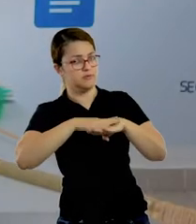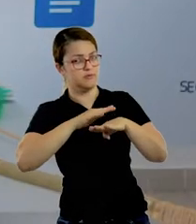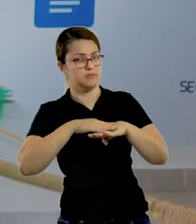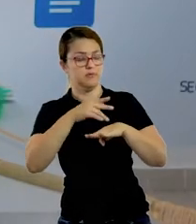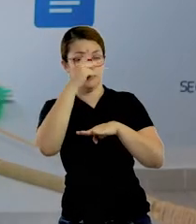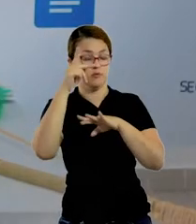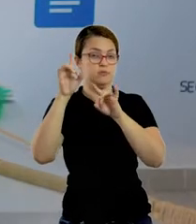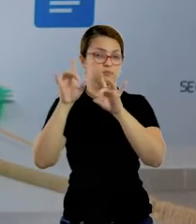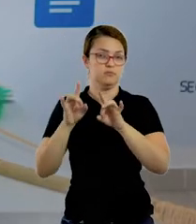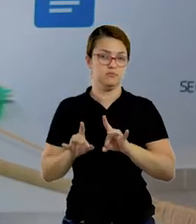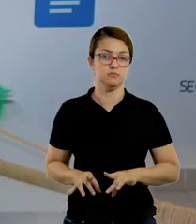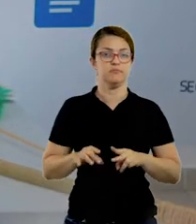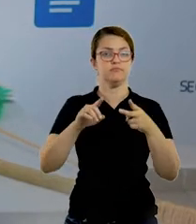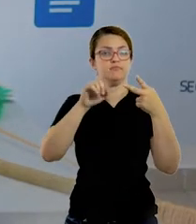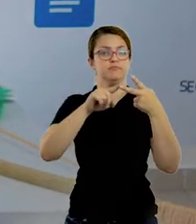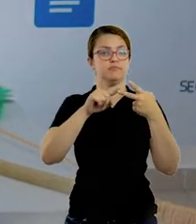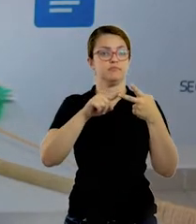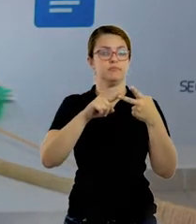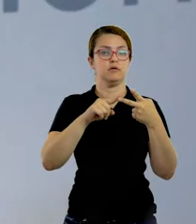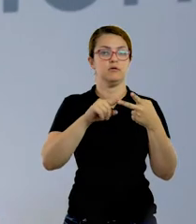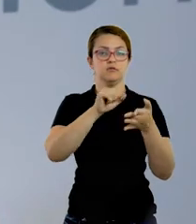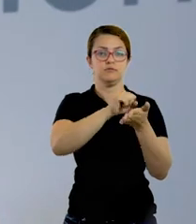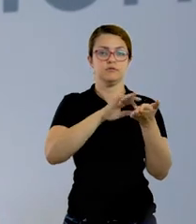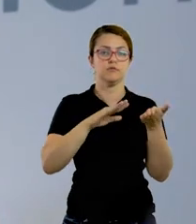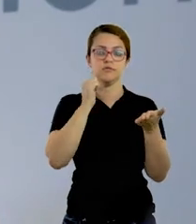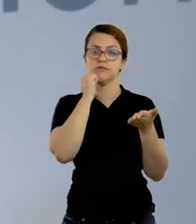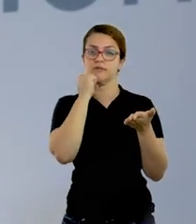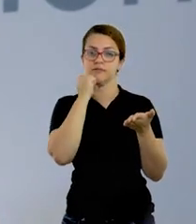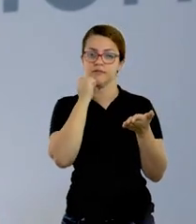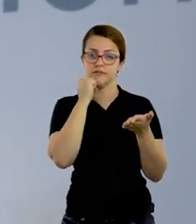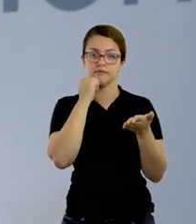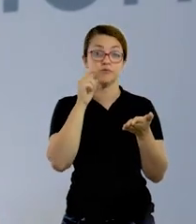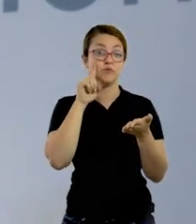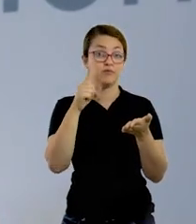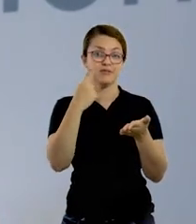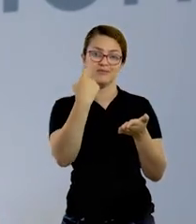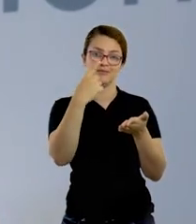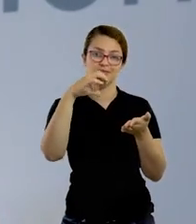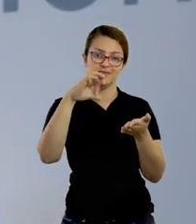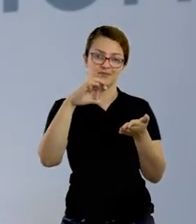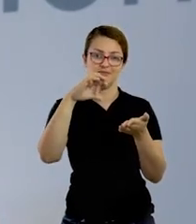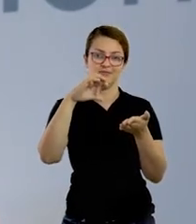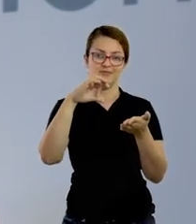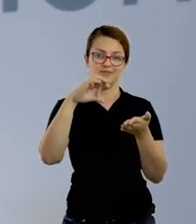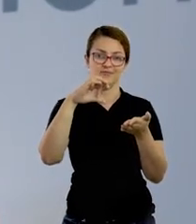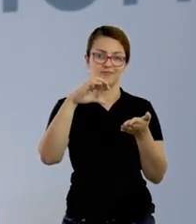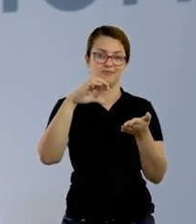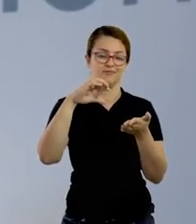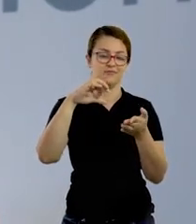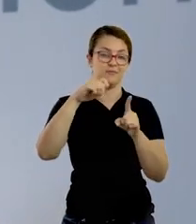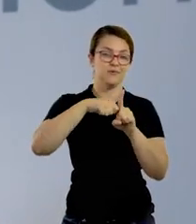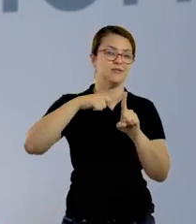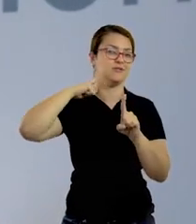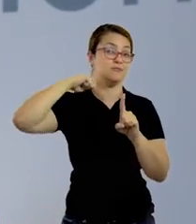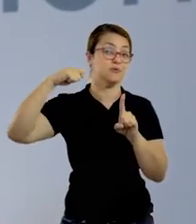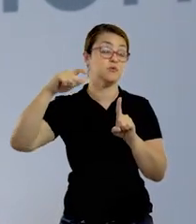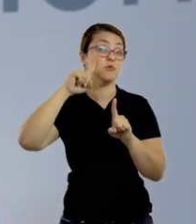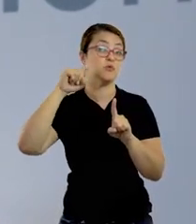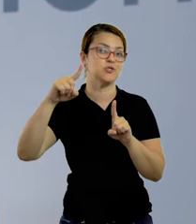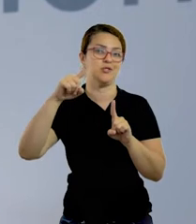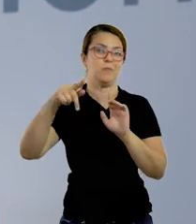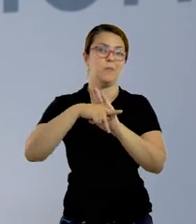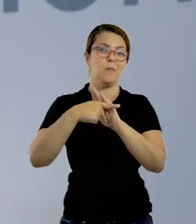segunda parte é a atividade de ciências. Recentemente, dia 19 de abril, nós tivemos o Dia do Índio.